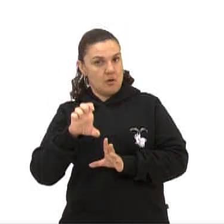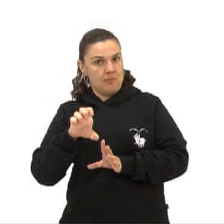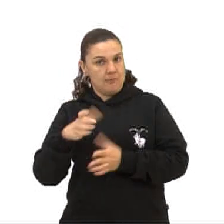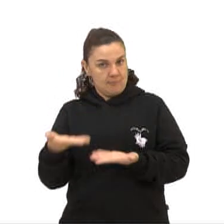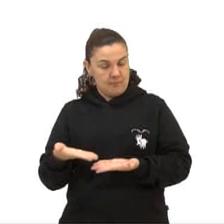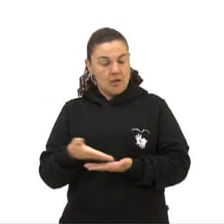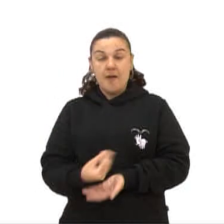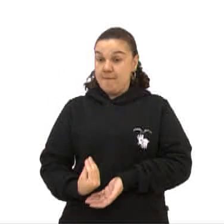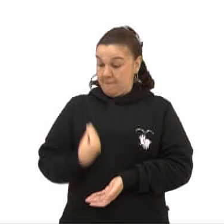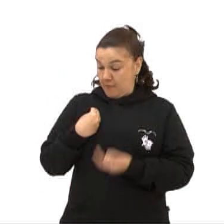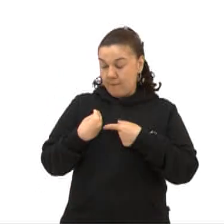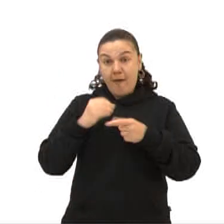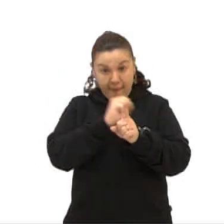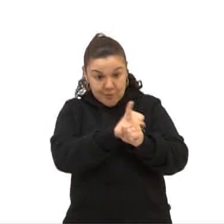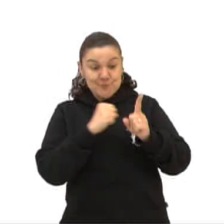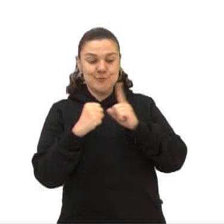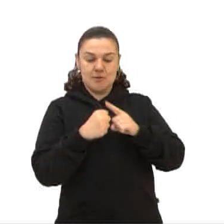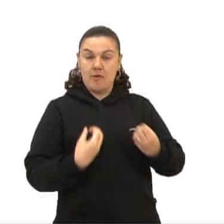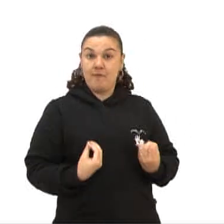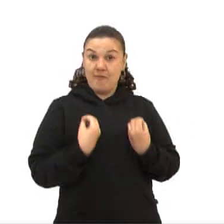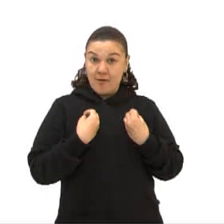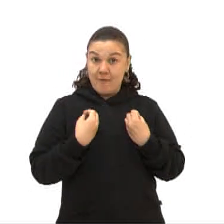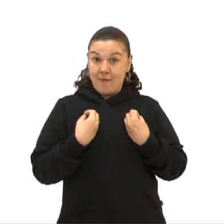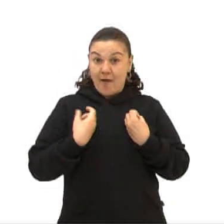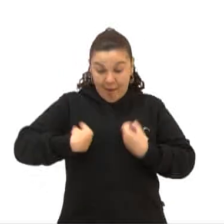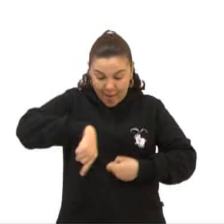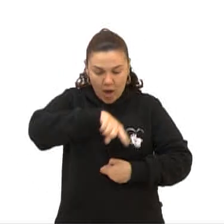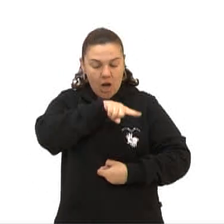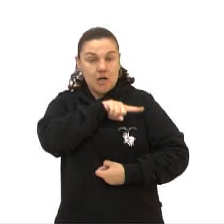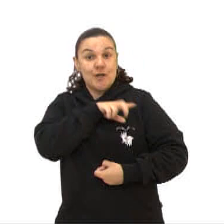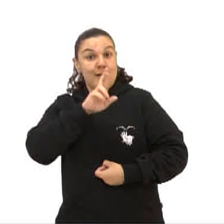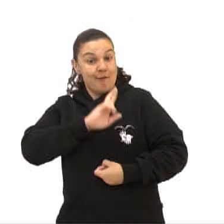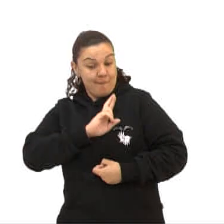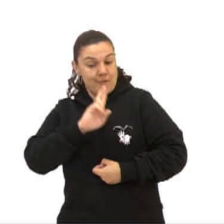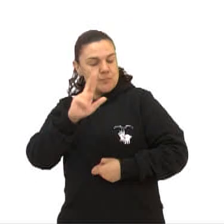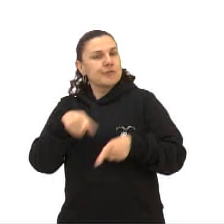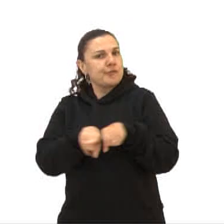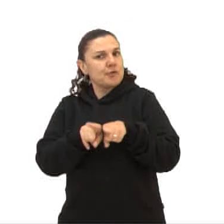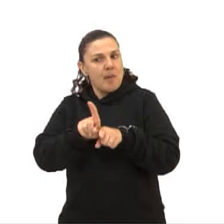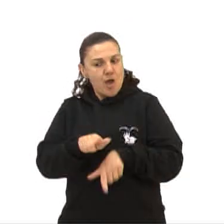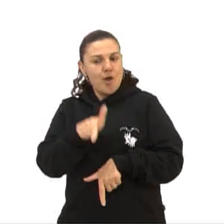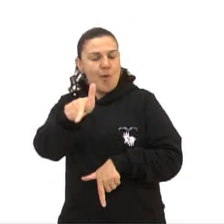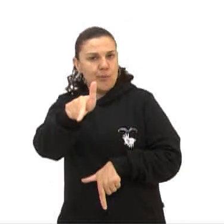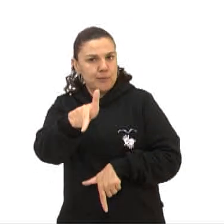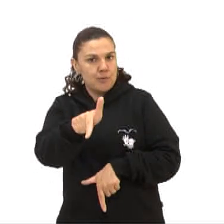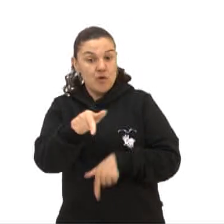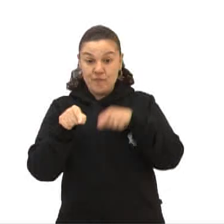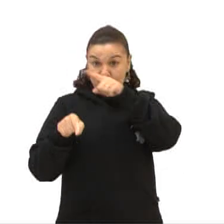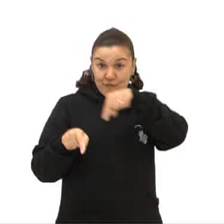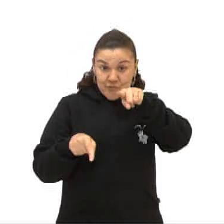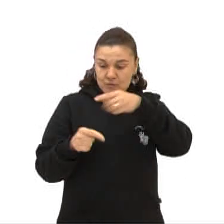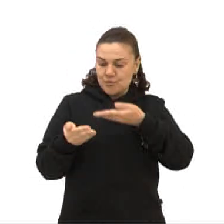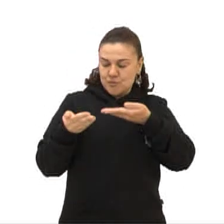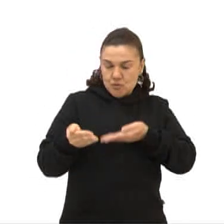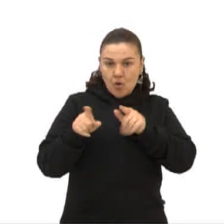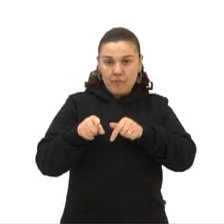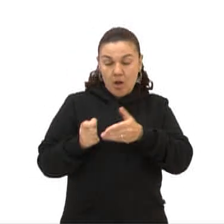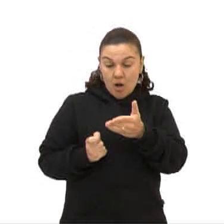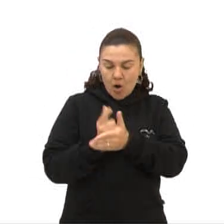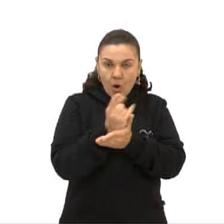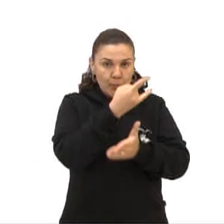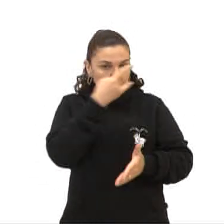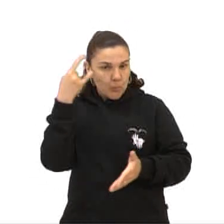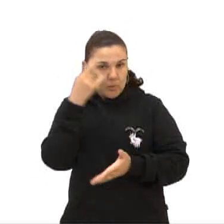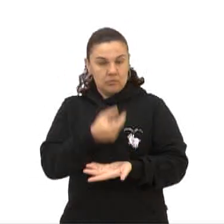sociedade. Nós somos responsáveis uns pelos outros. E o jovem, que é um consumidor, então o jovem